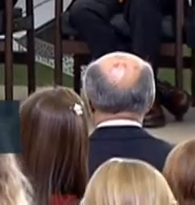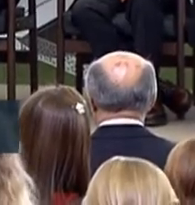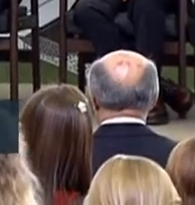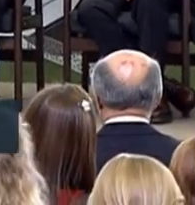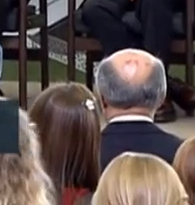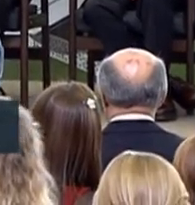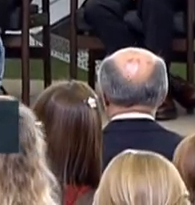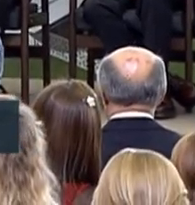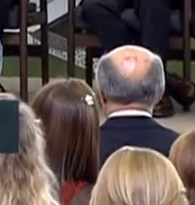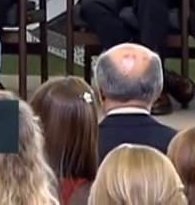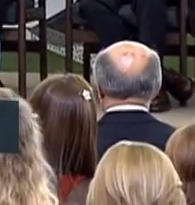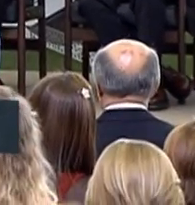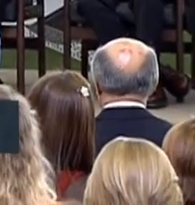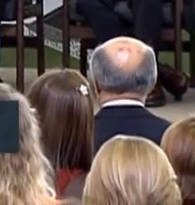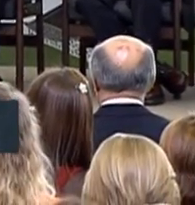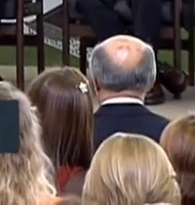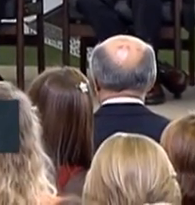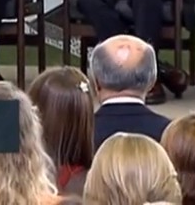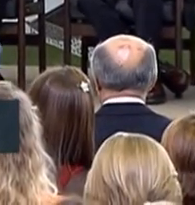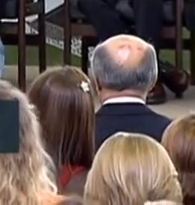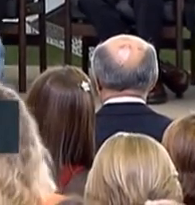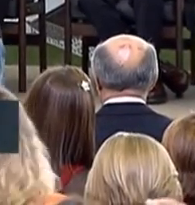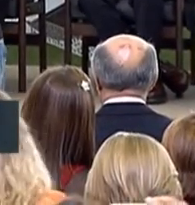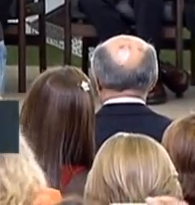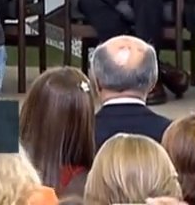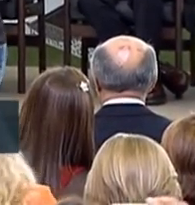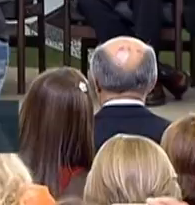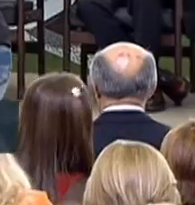a sala da Delta 1